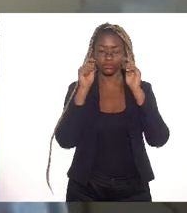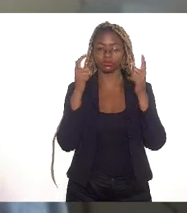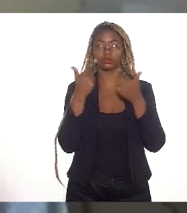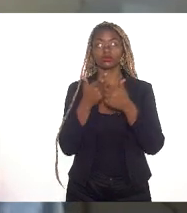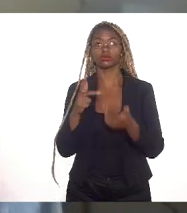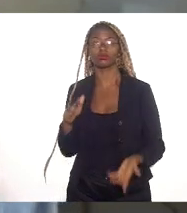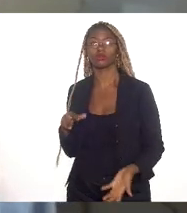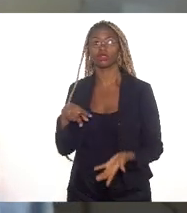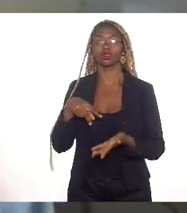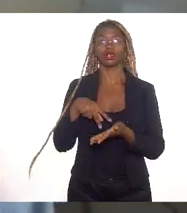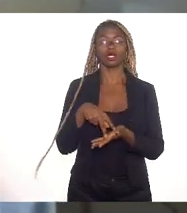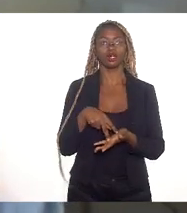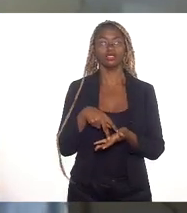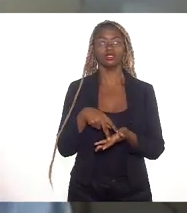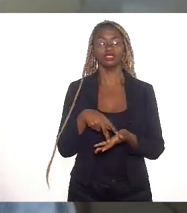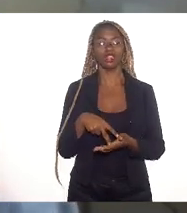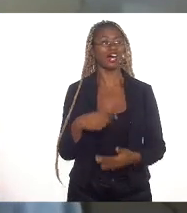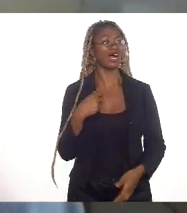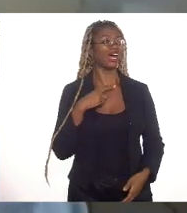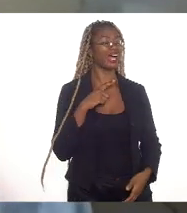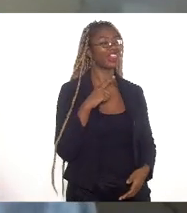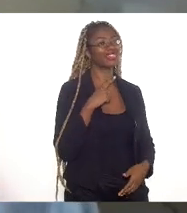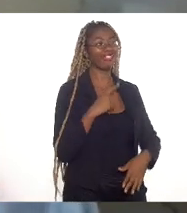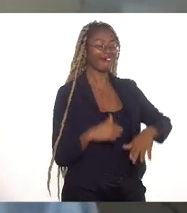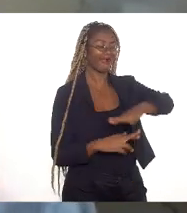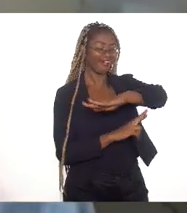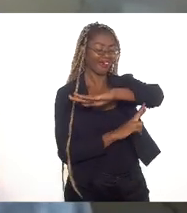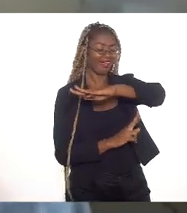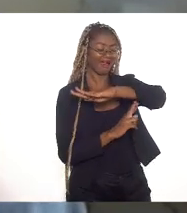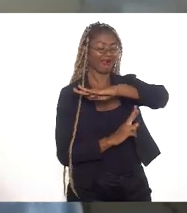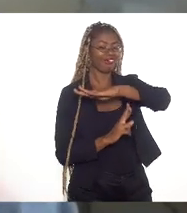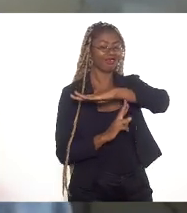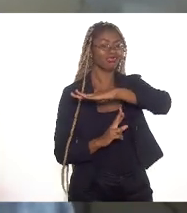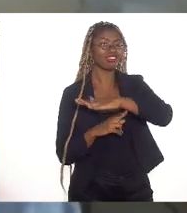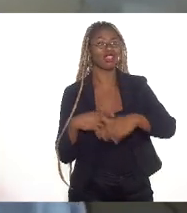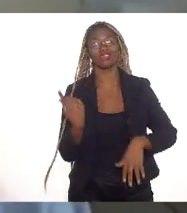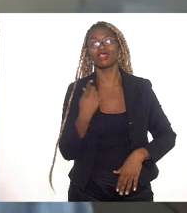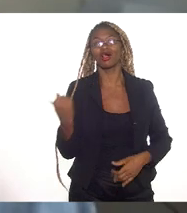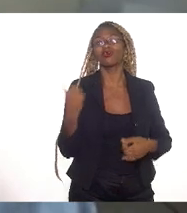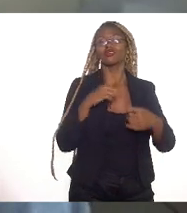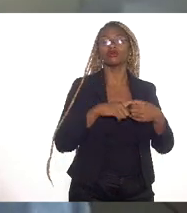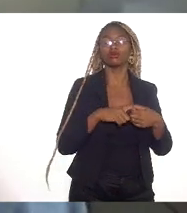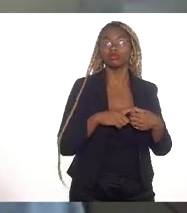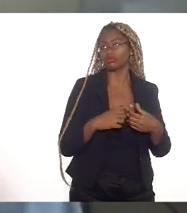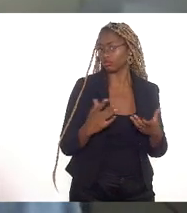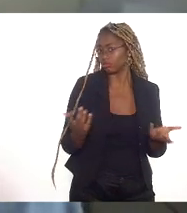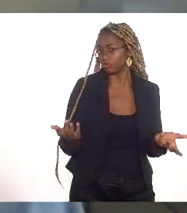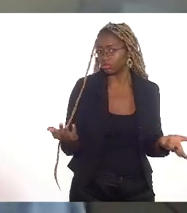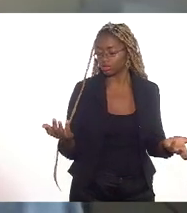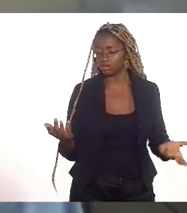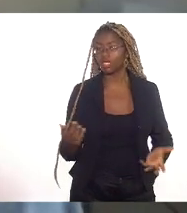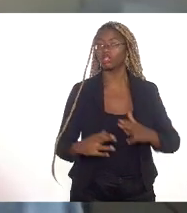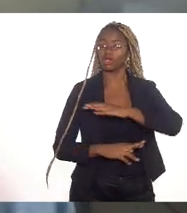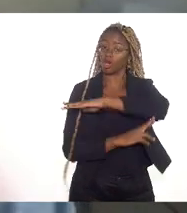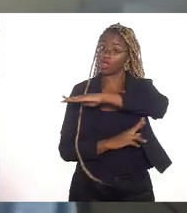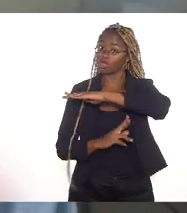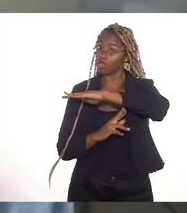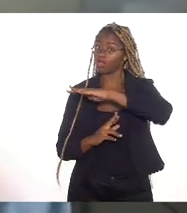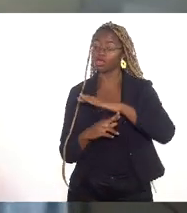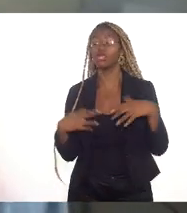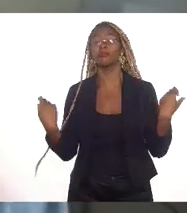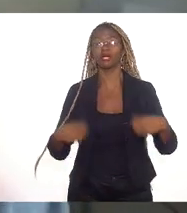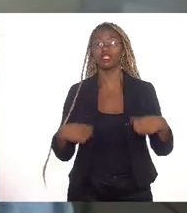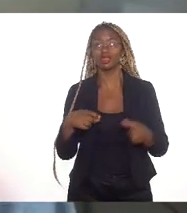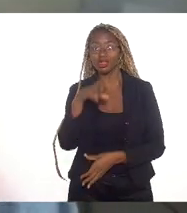posse. Já tem algumas rodovias que a gente vai recuperar. Essas rodovias têm que estar dentro